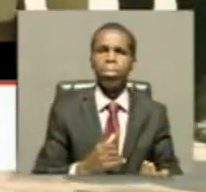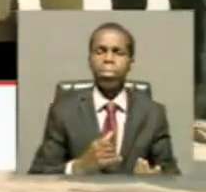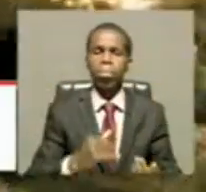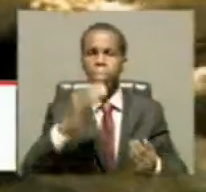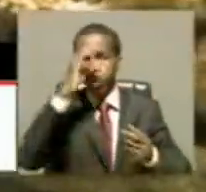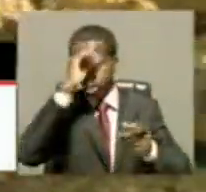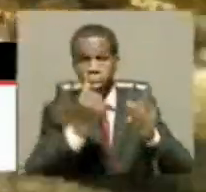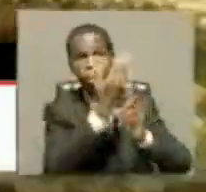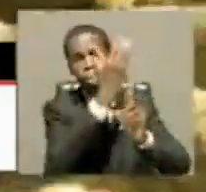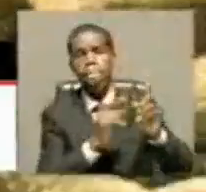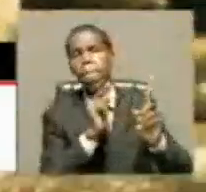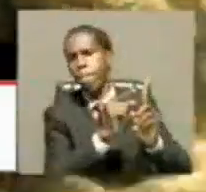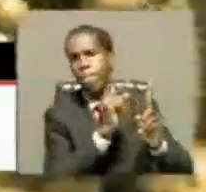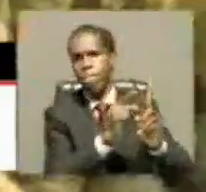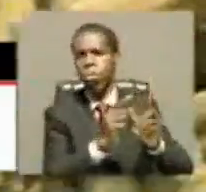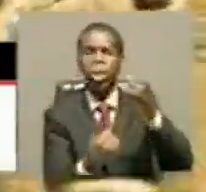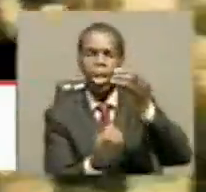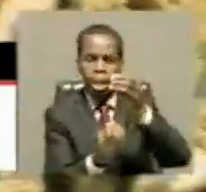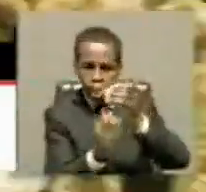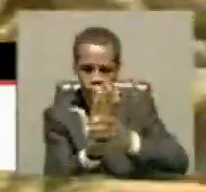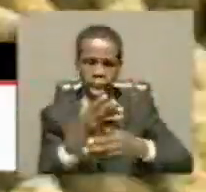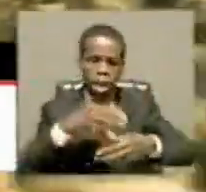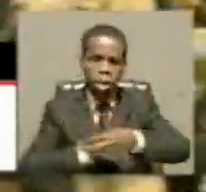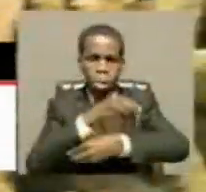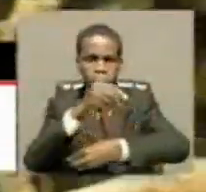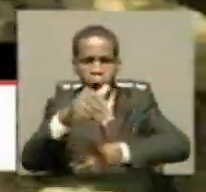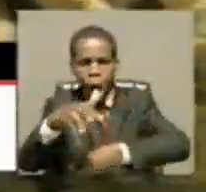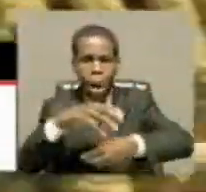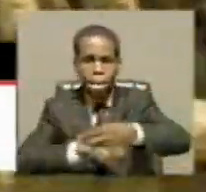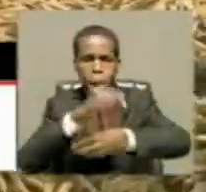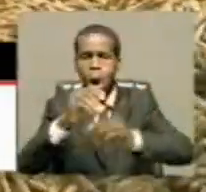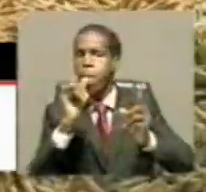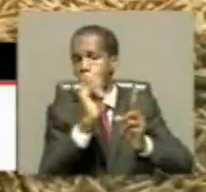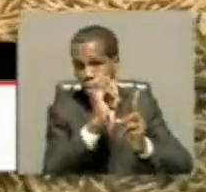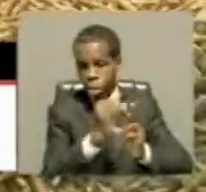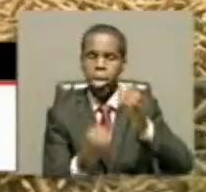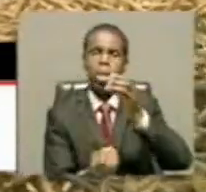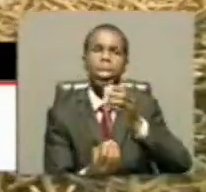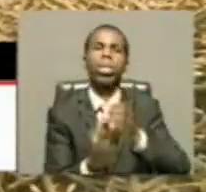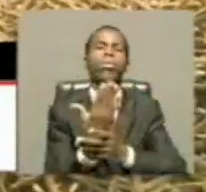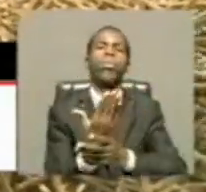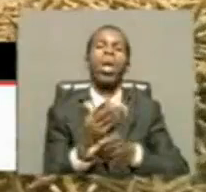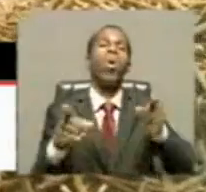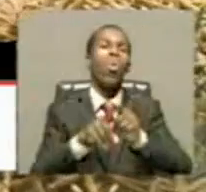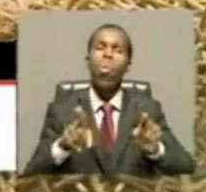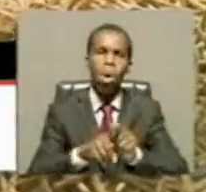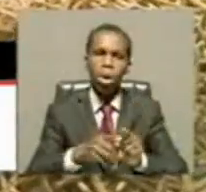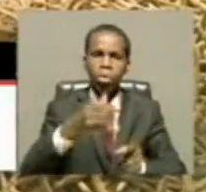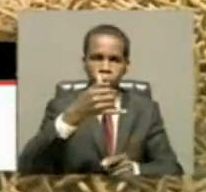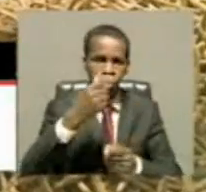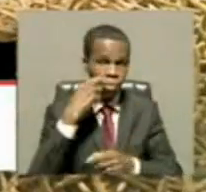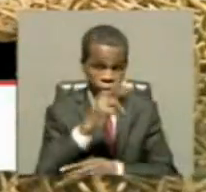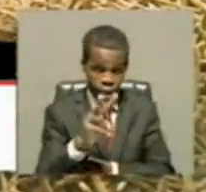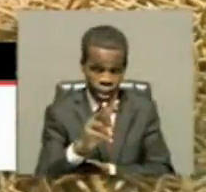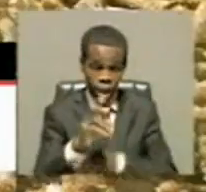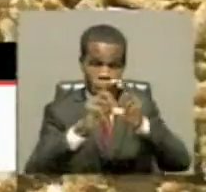entre os produtores de sementes destes dois tipos de cereais no município. Na presente campanha agrícola, colheu mais de